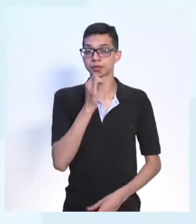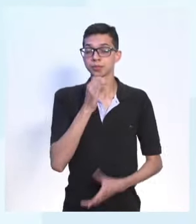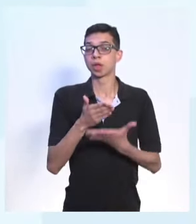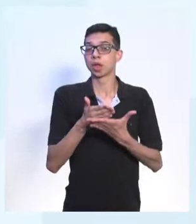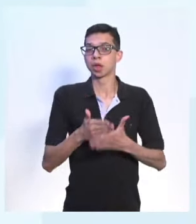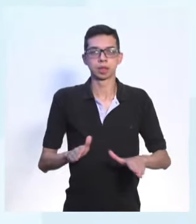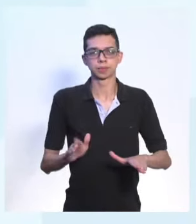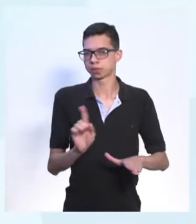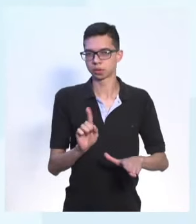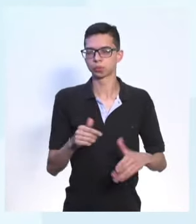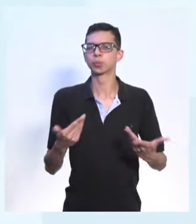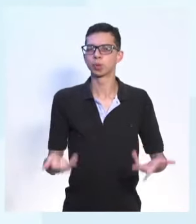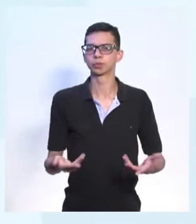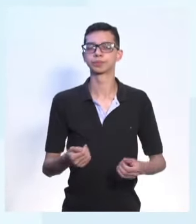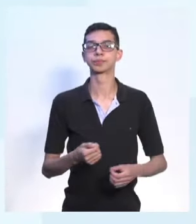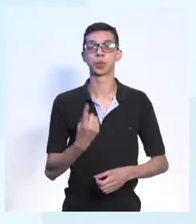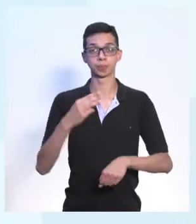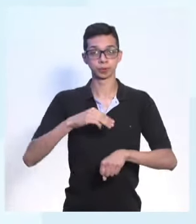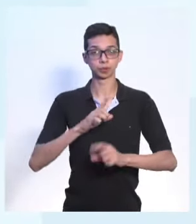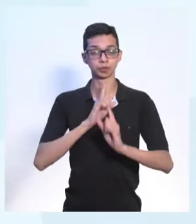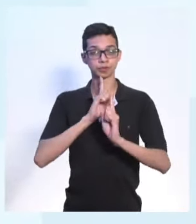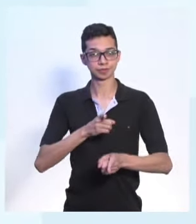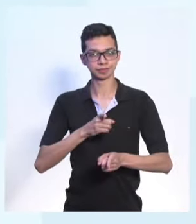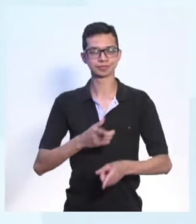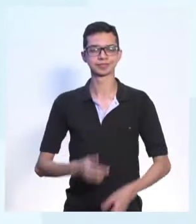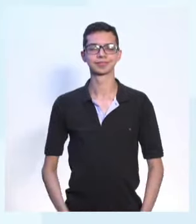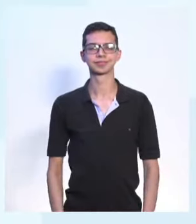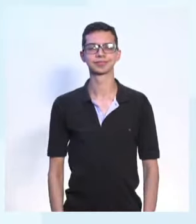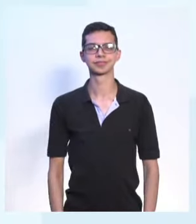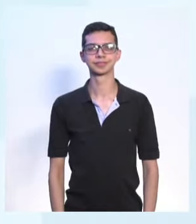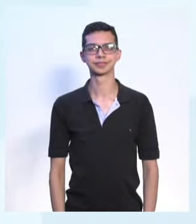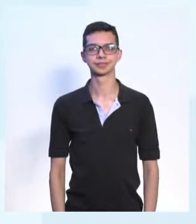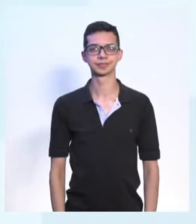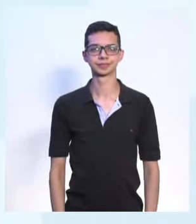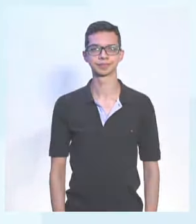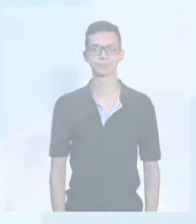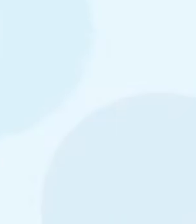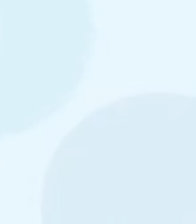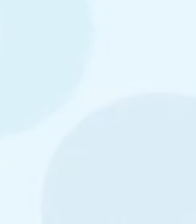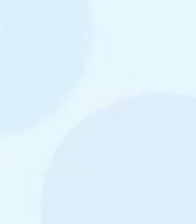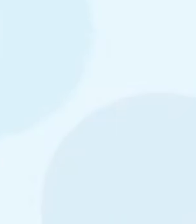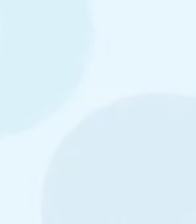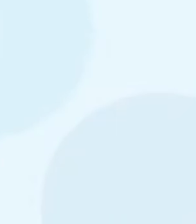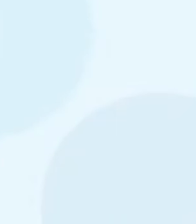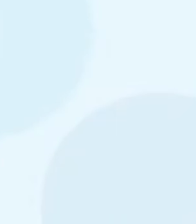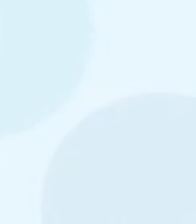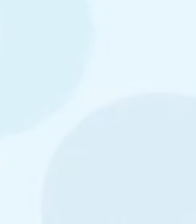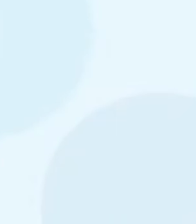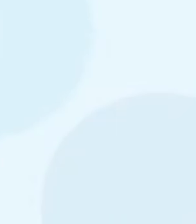Perfeito. One minute, have fun. Se divirtam lá no chat para responder as duas. Go!